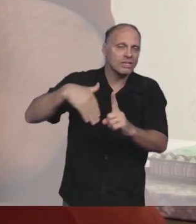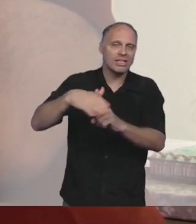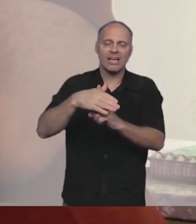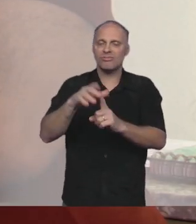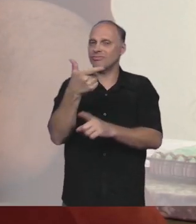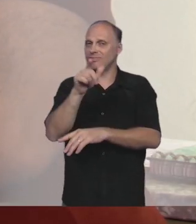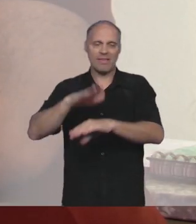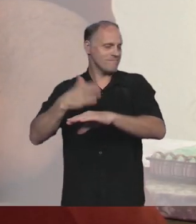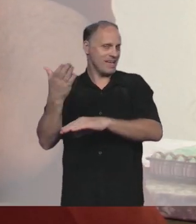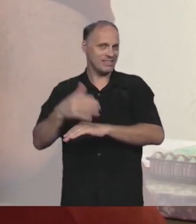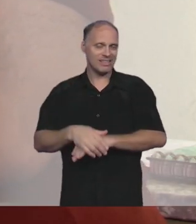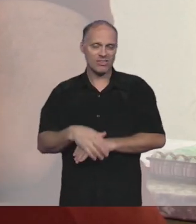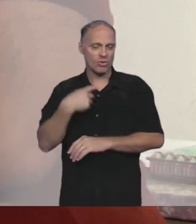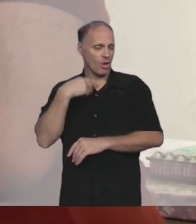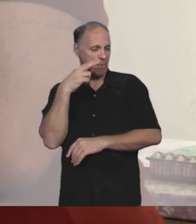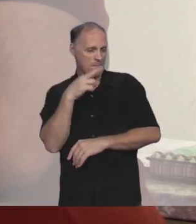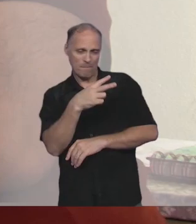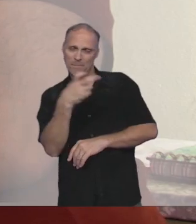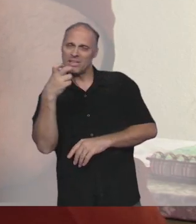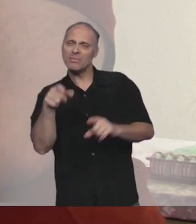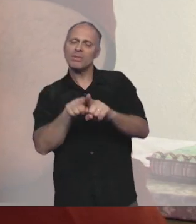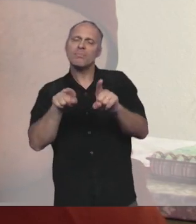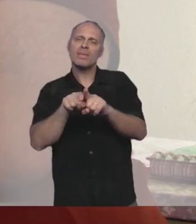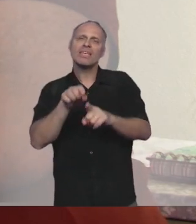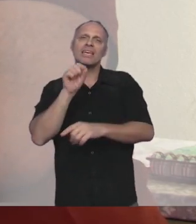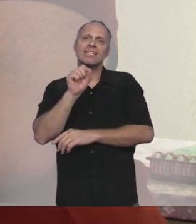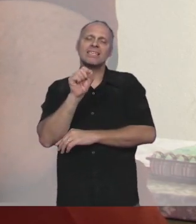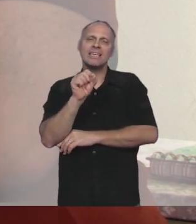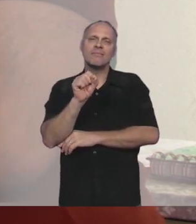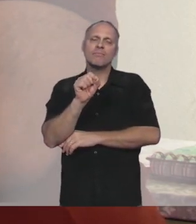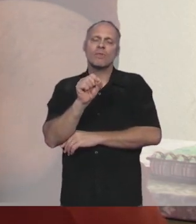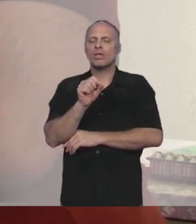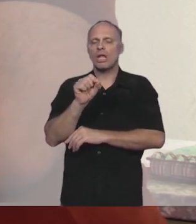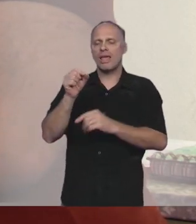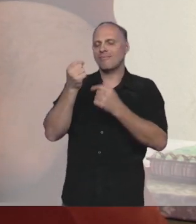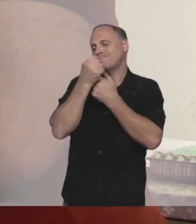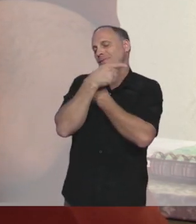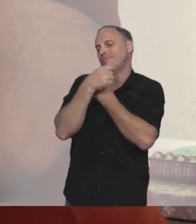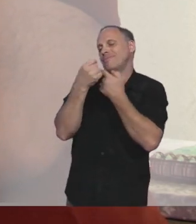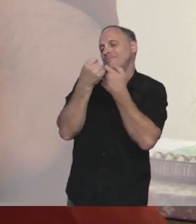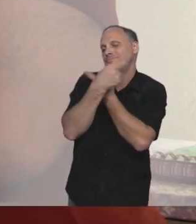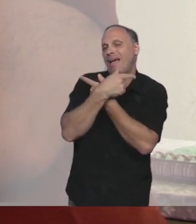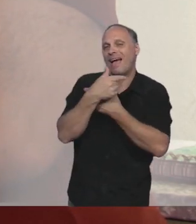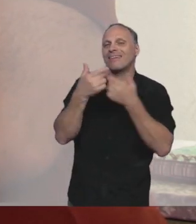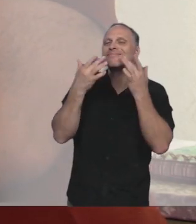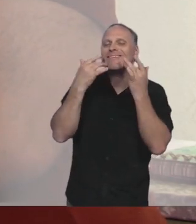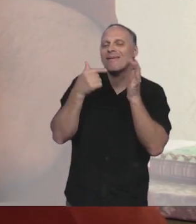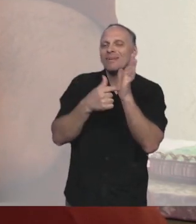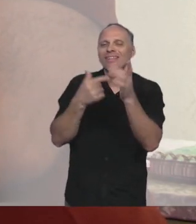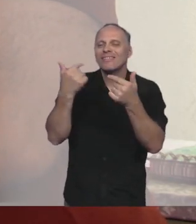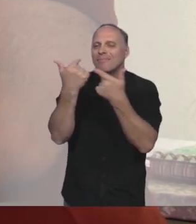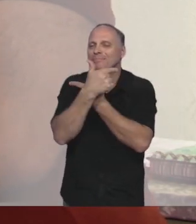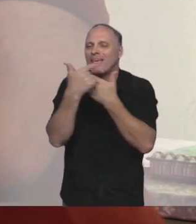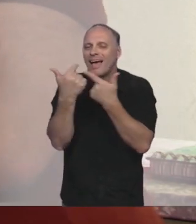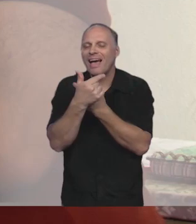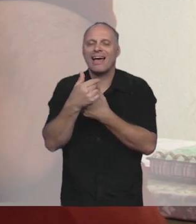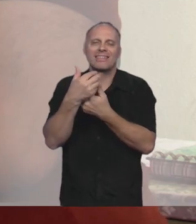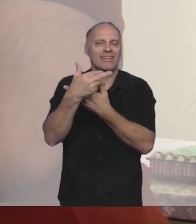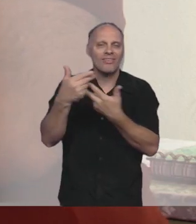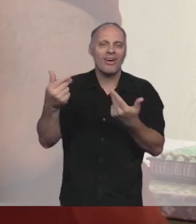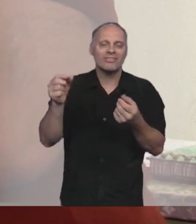aquele humor em cima de grupo de minorias, em cima de gays, né, de lésbicas,